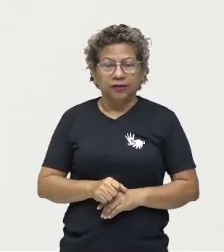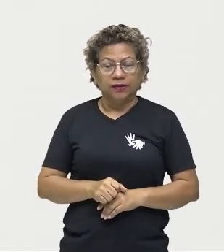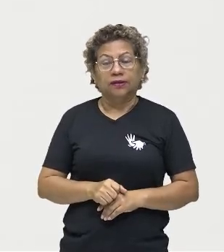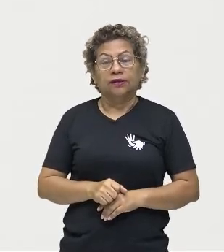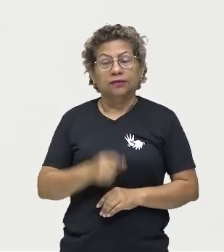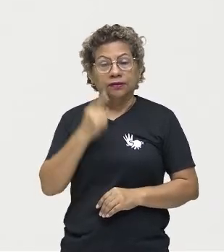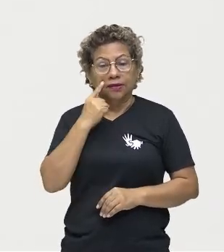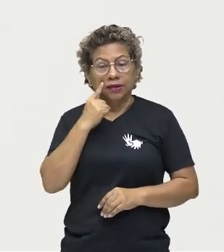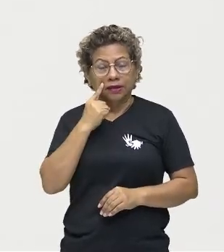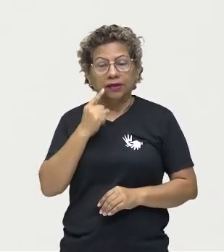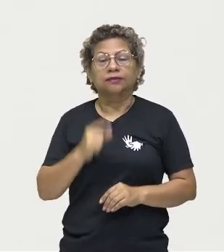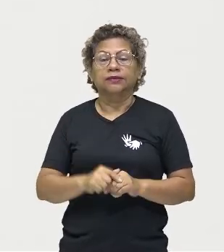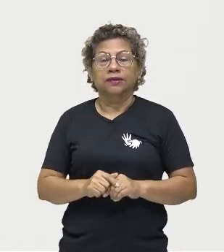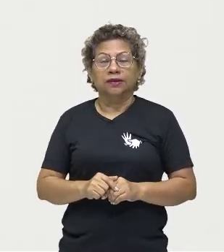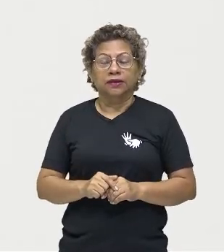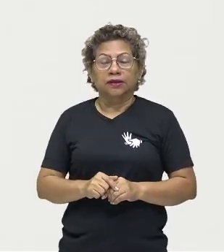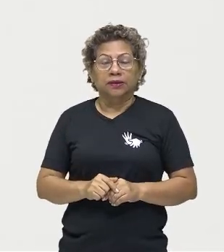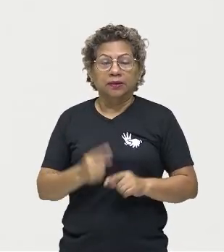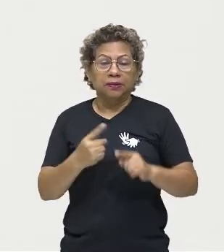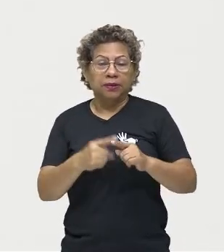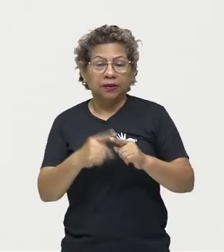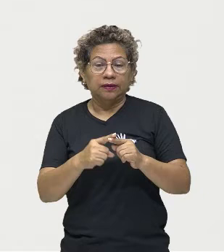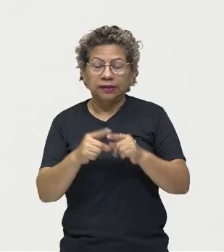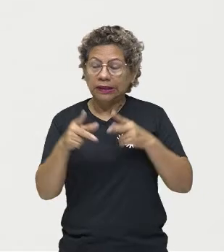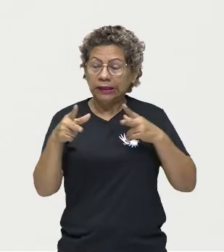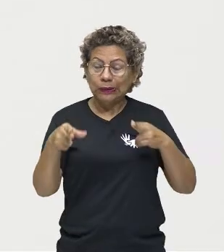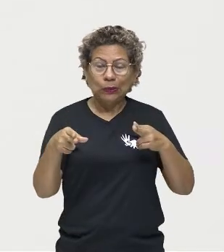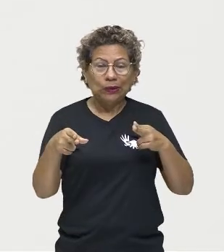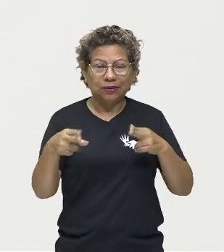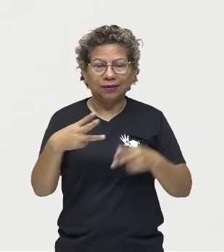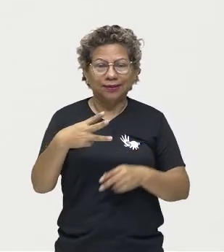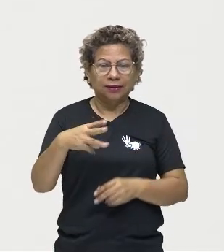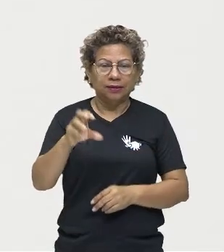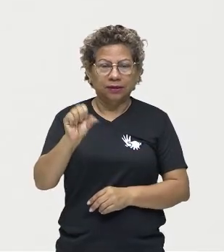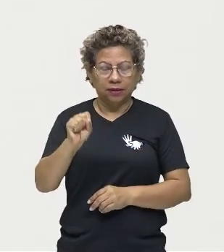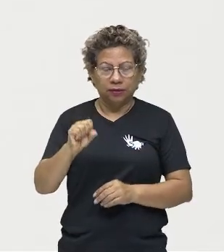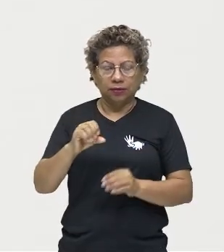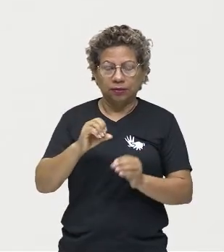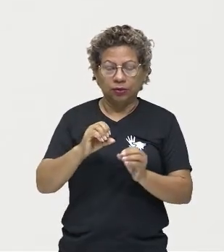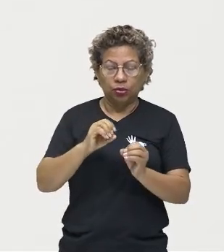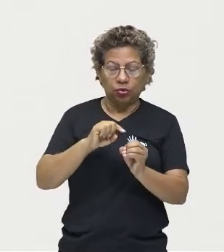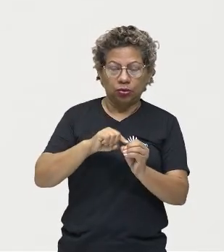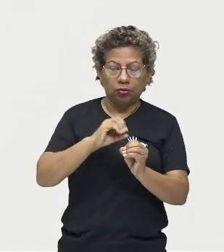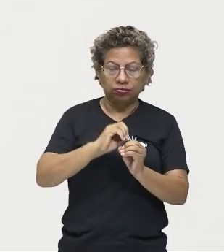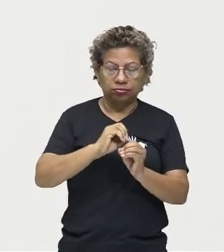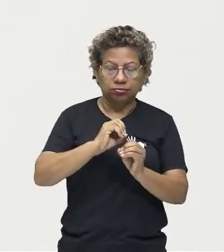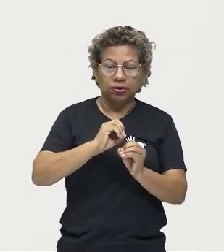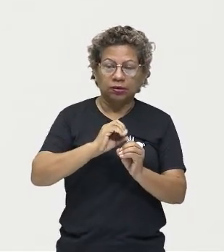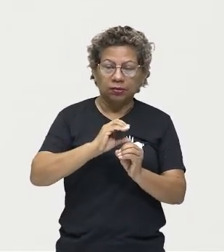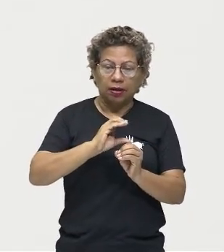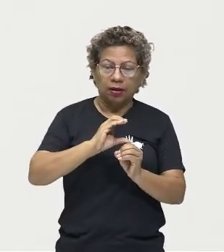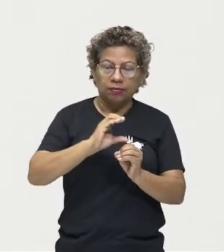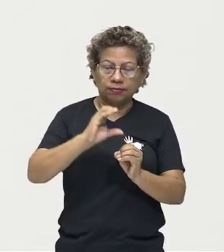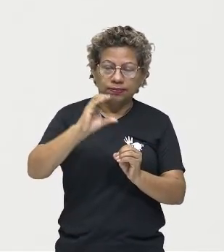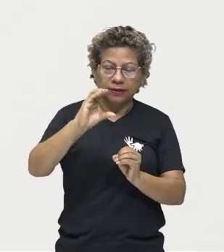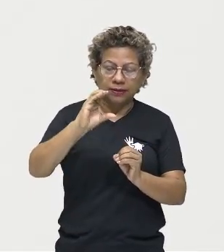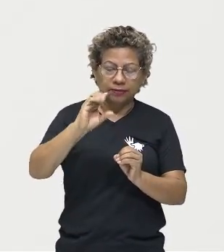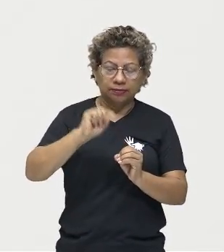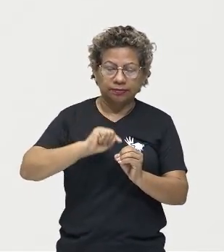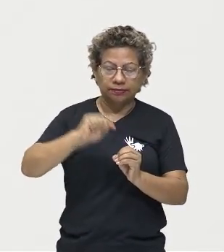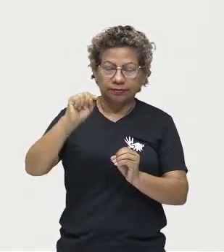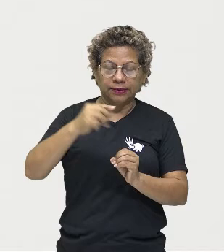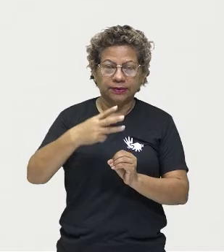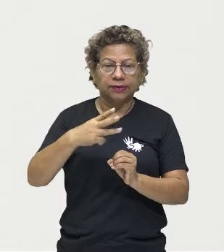38, ou seja, 76 graus. Então, como o OB